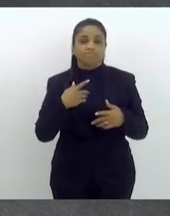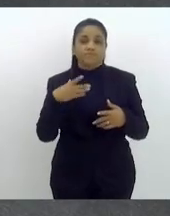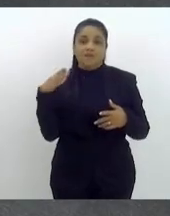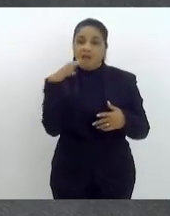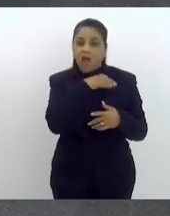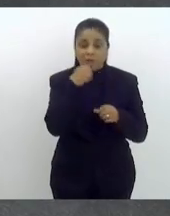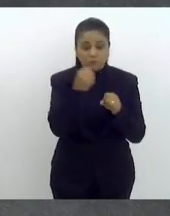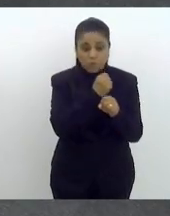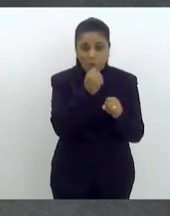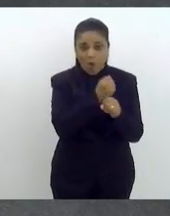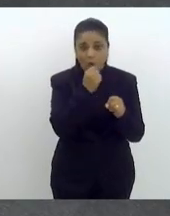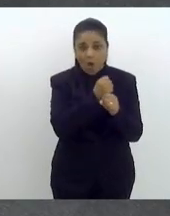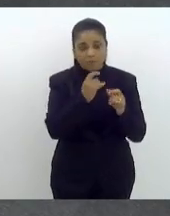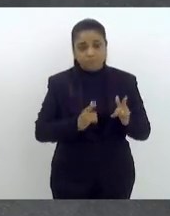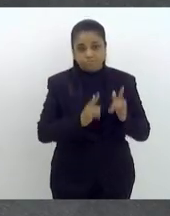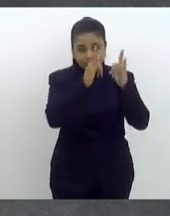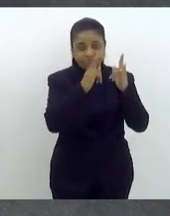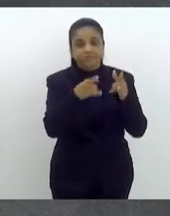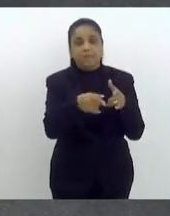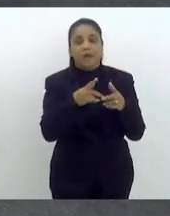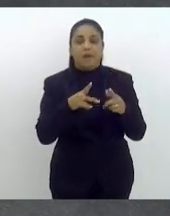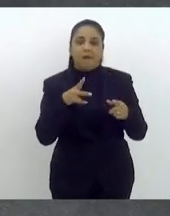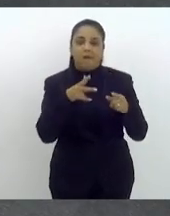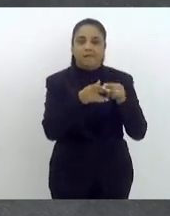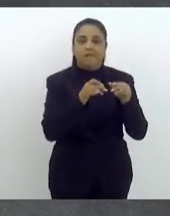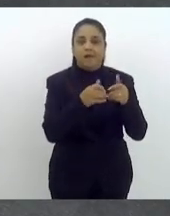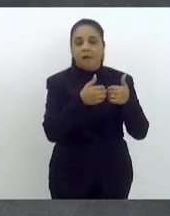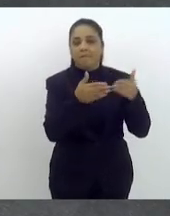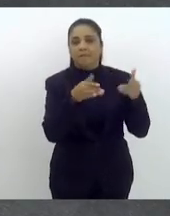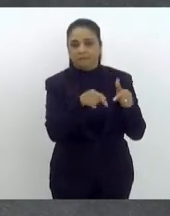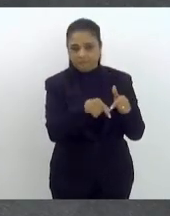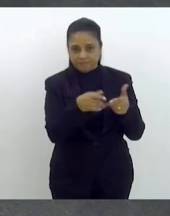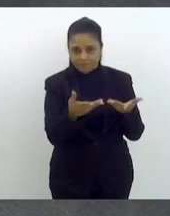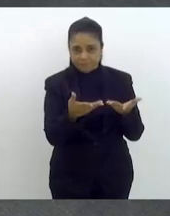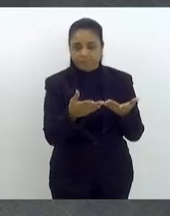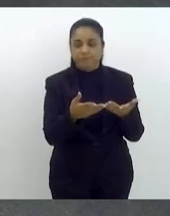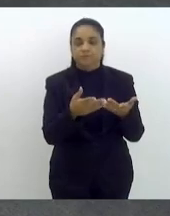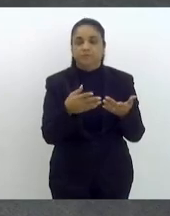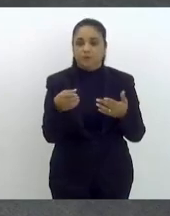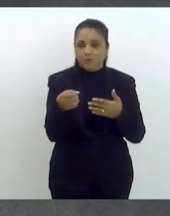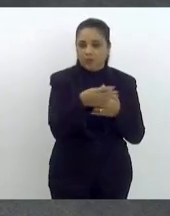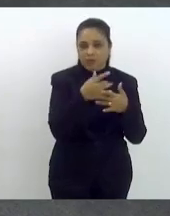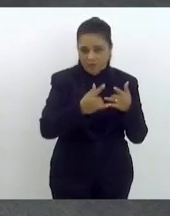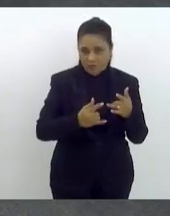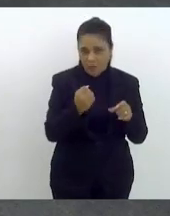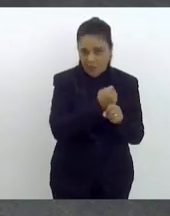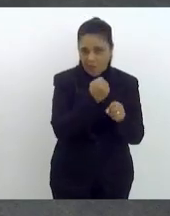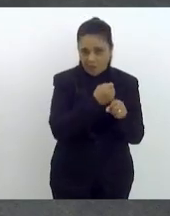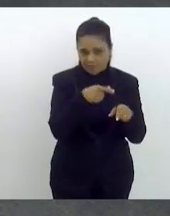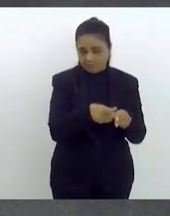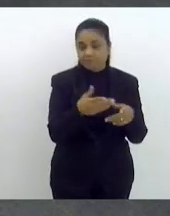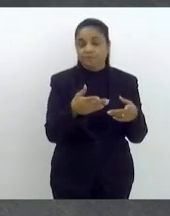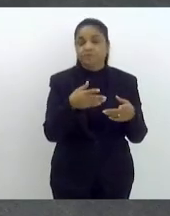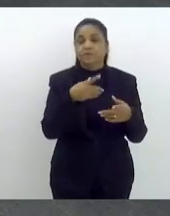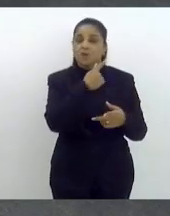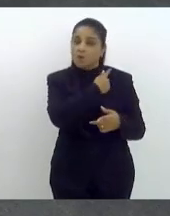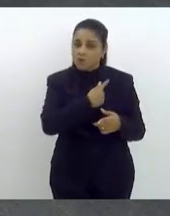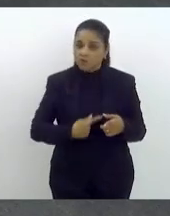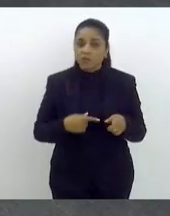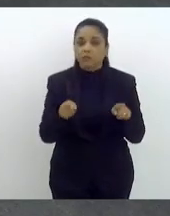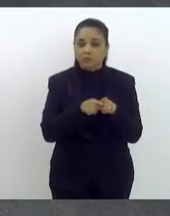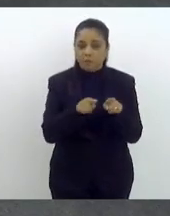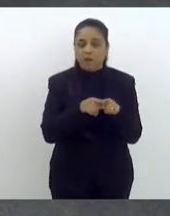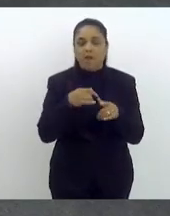imediatamente as novas instalações por isso estamos oficiando o governador do Estado para que se ocupe disso